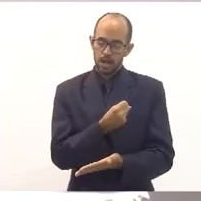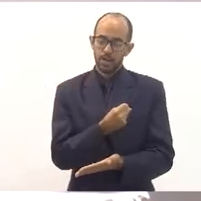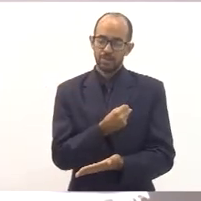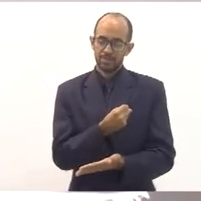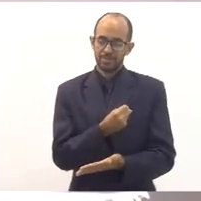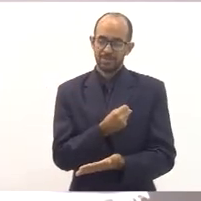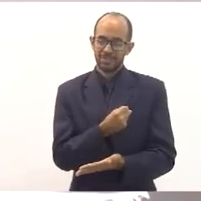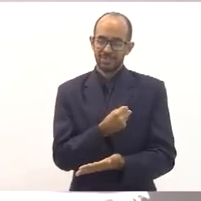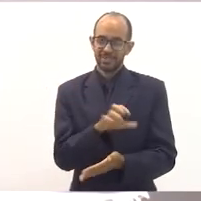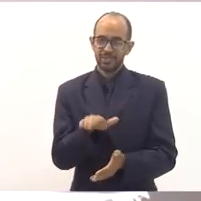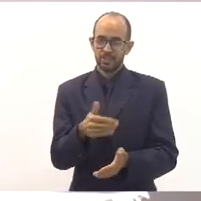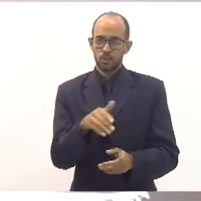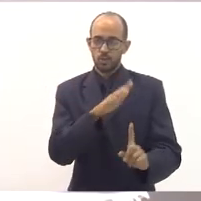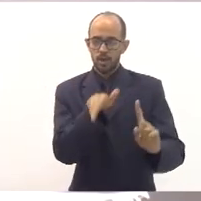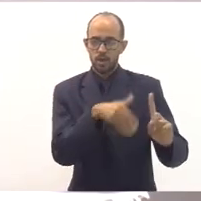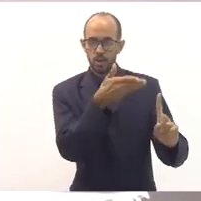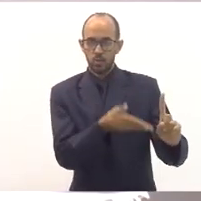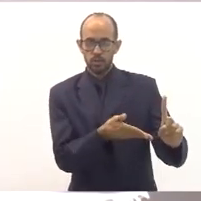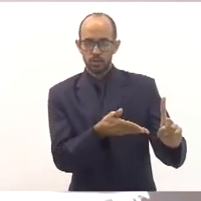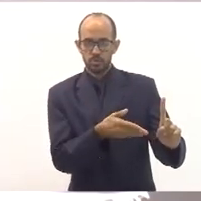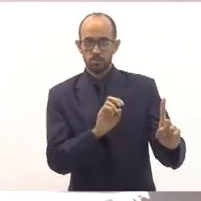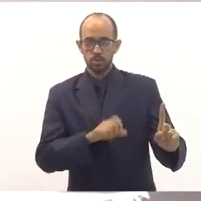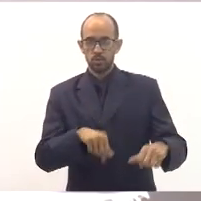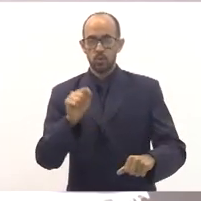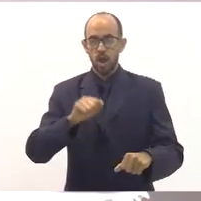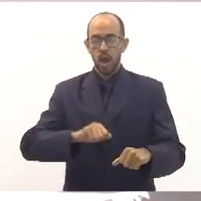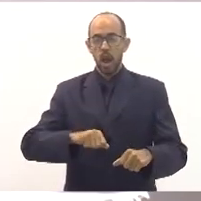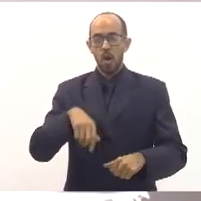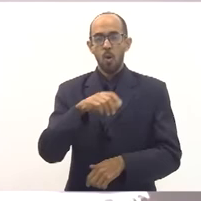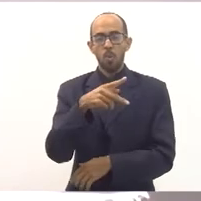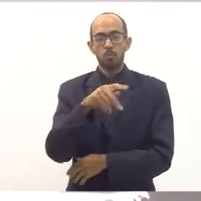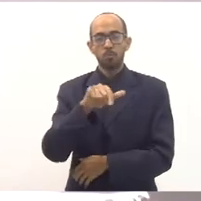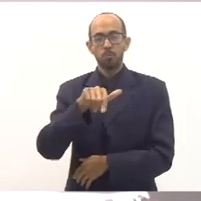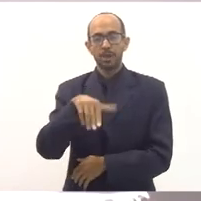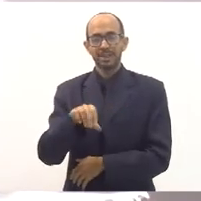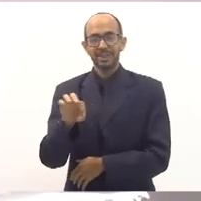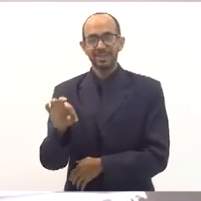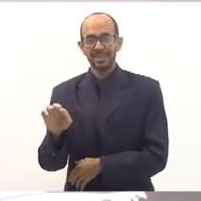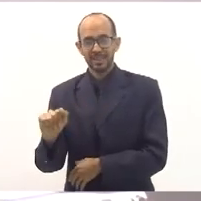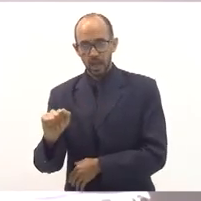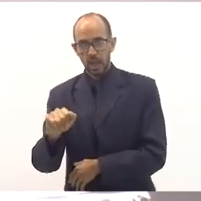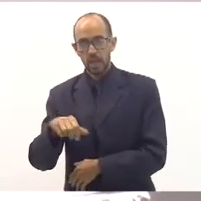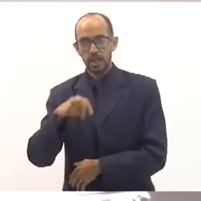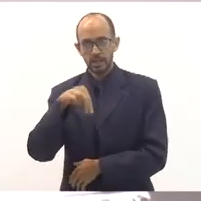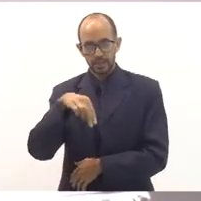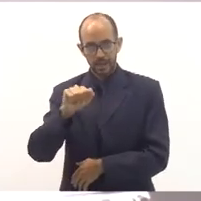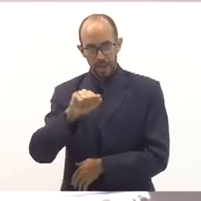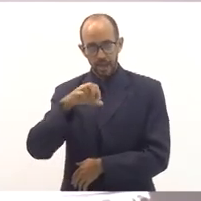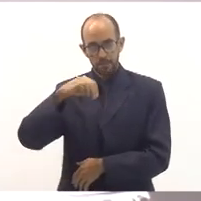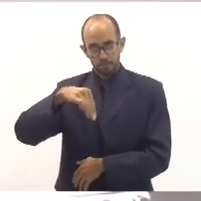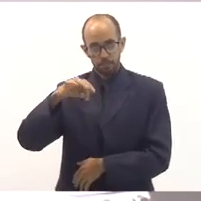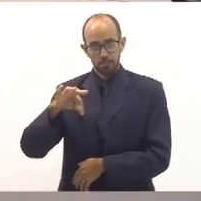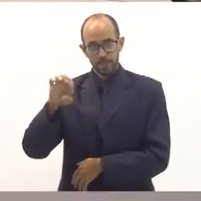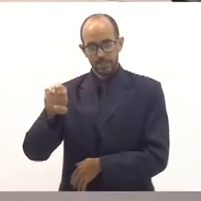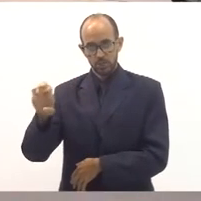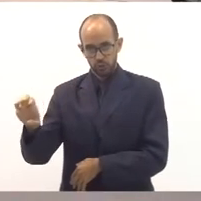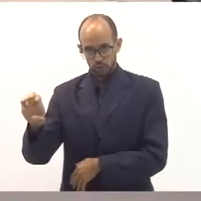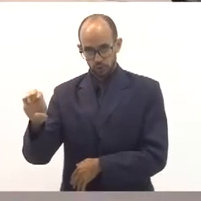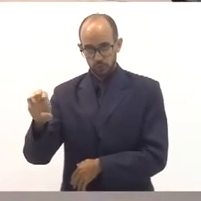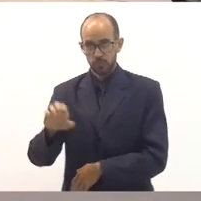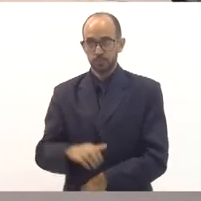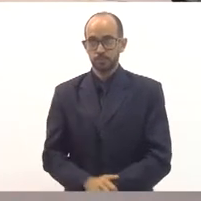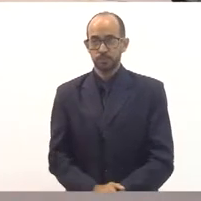todo o reconhecimento ao planta na mente Sérgio Monteiro a palavra é sua a